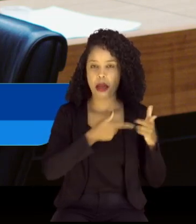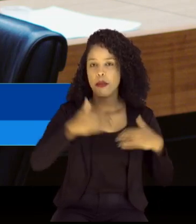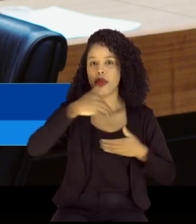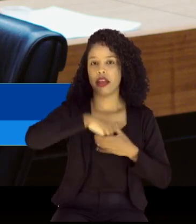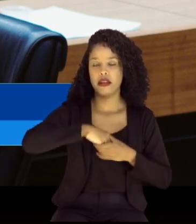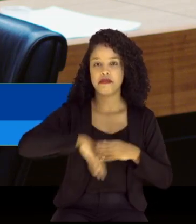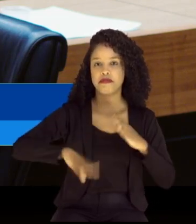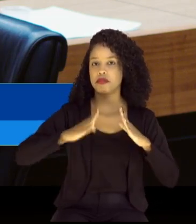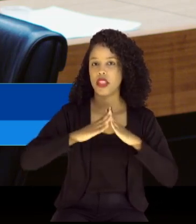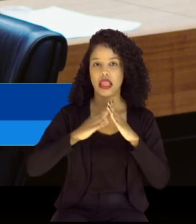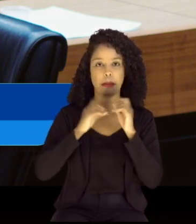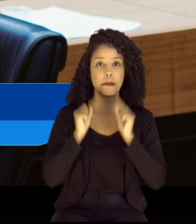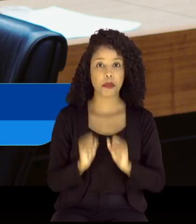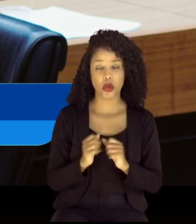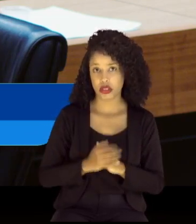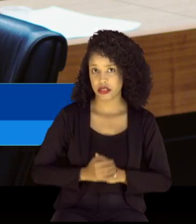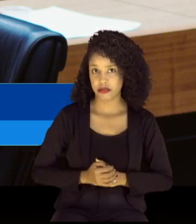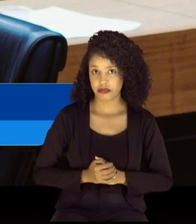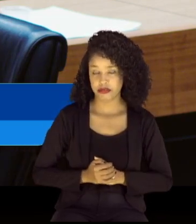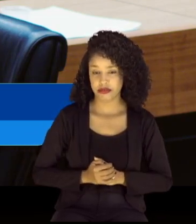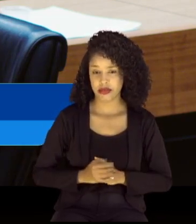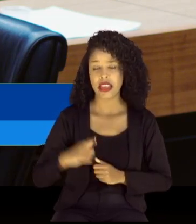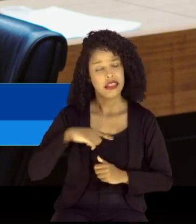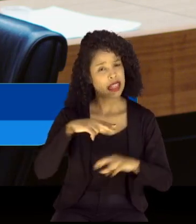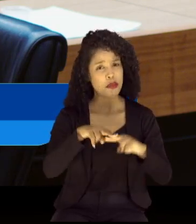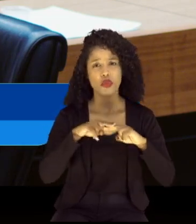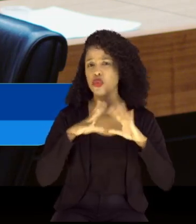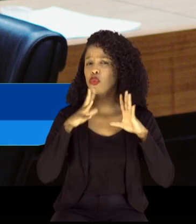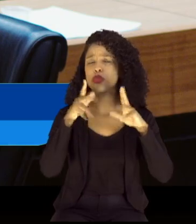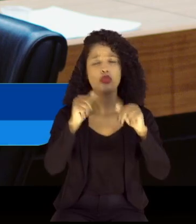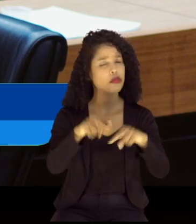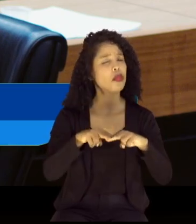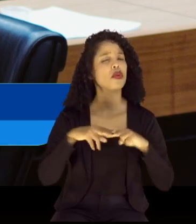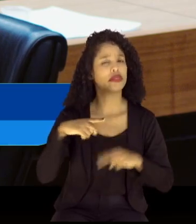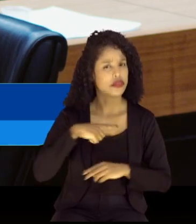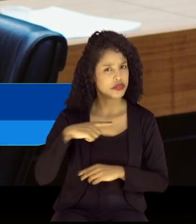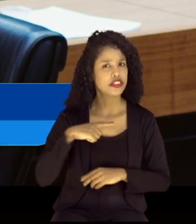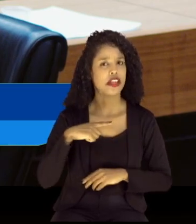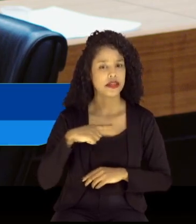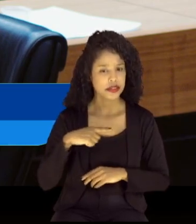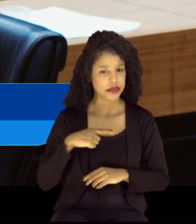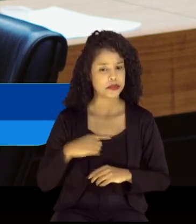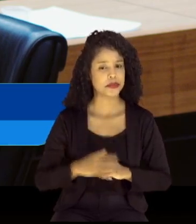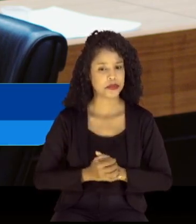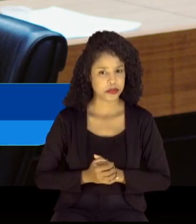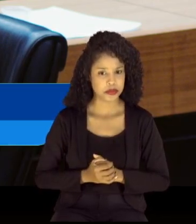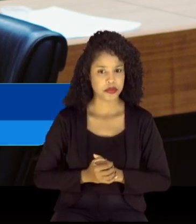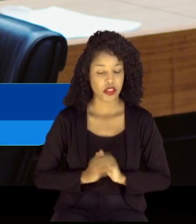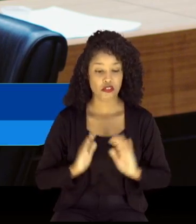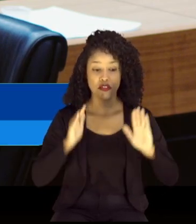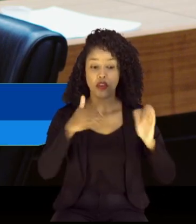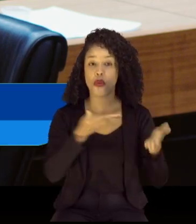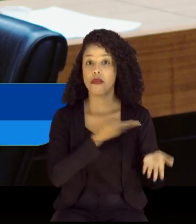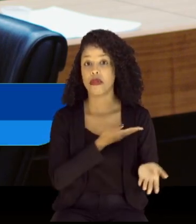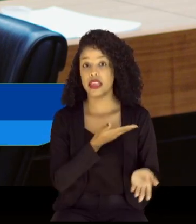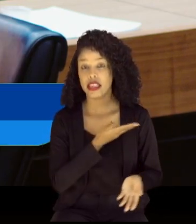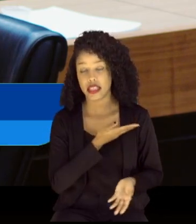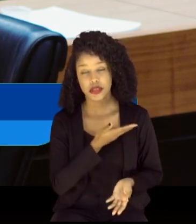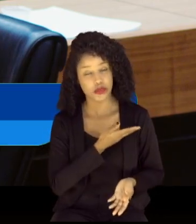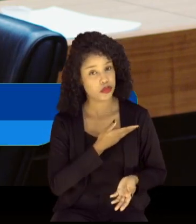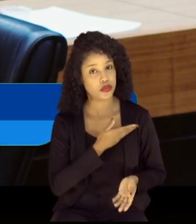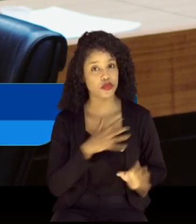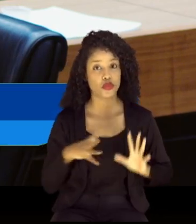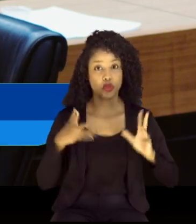casa, tudo, né, nada por acaso, nada por acaso, tudo feito para os amigos, tudo feito ali no